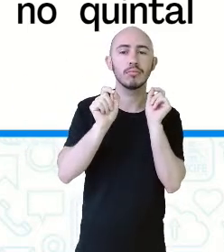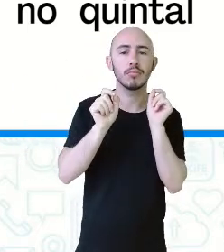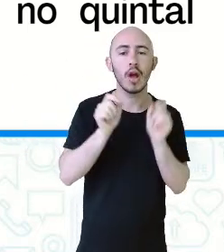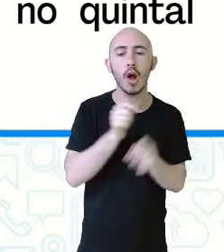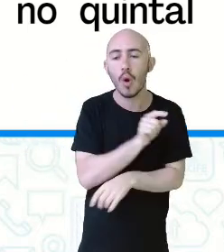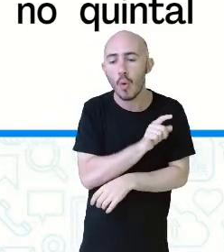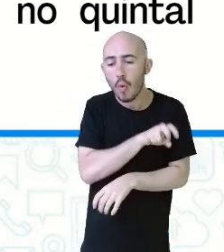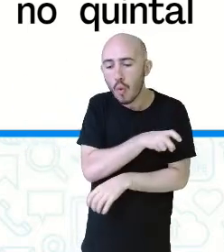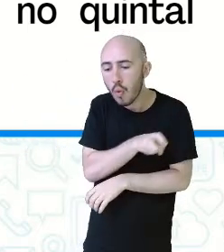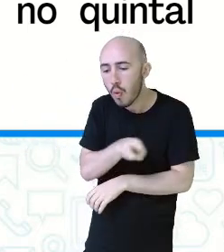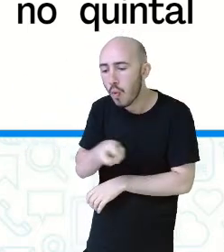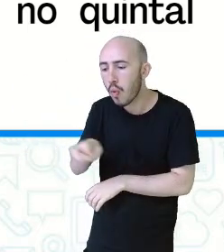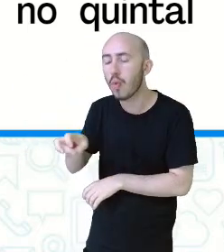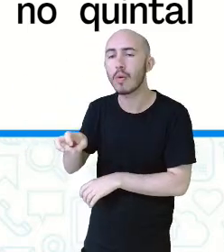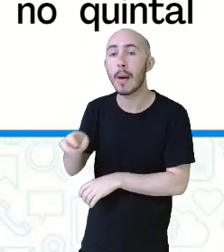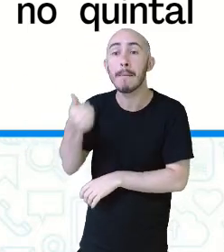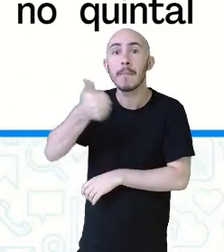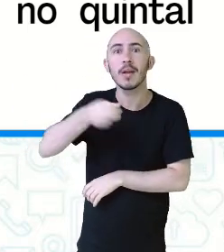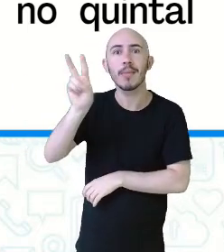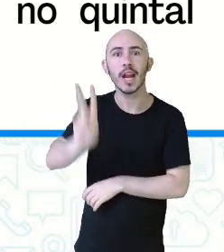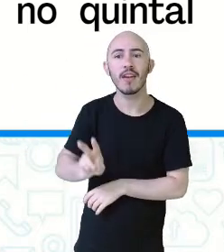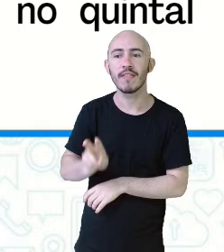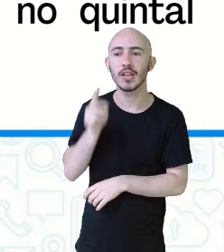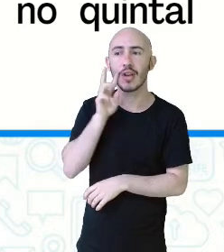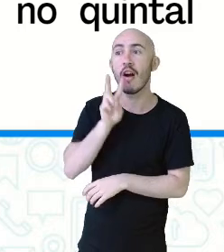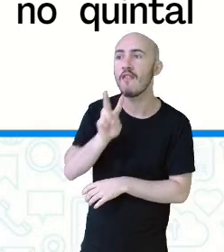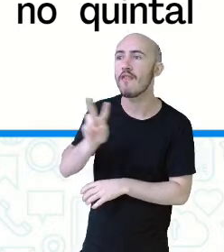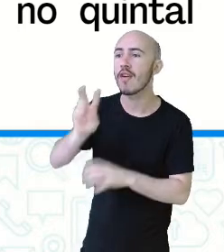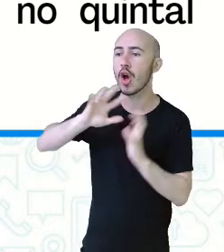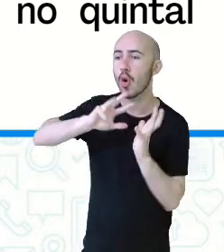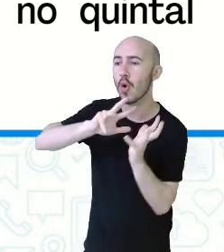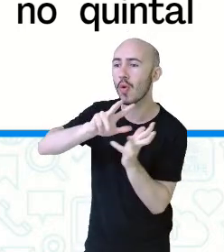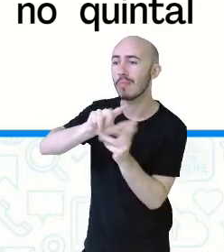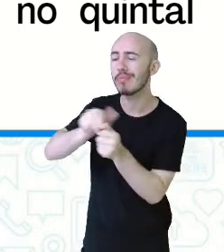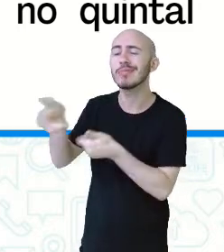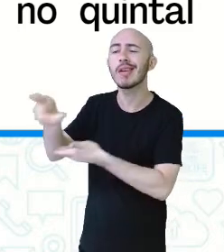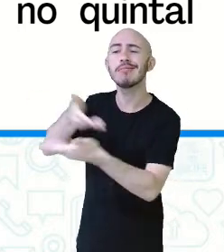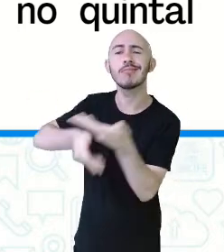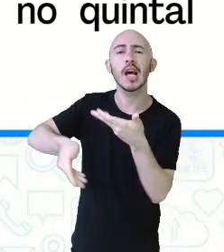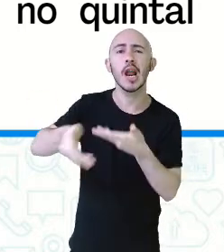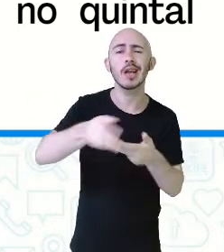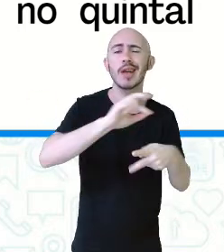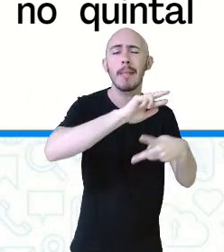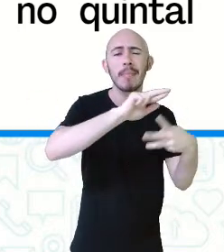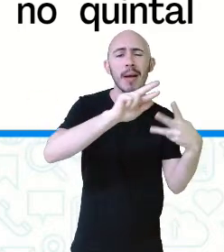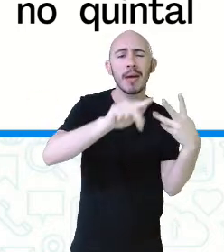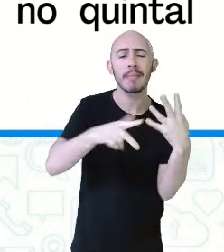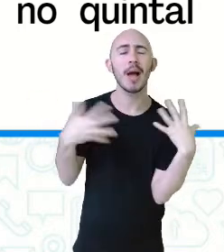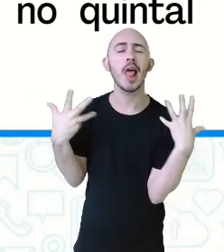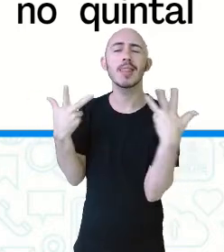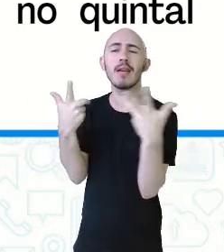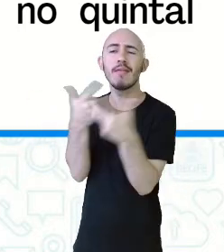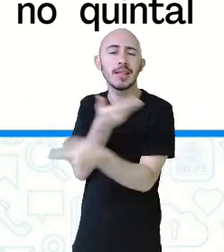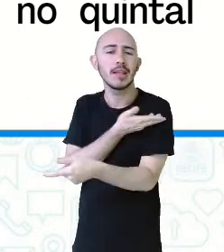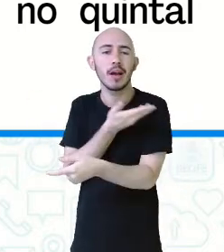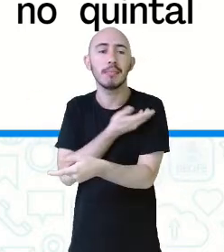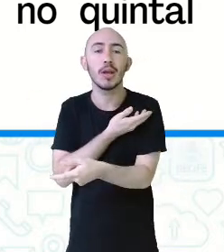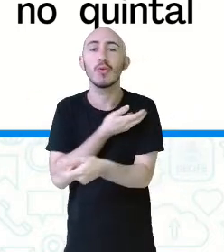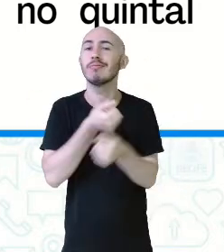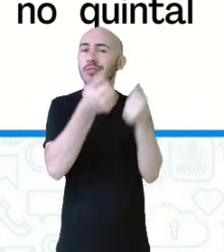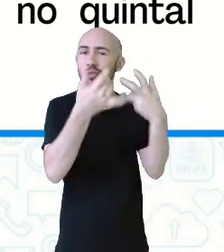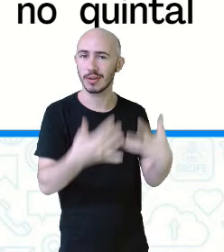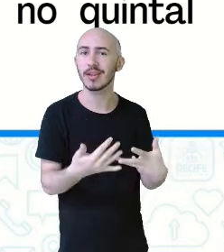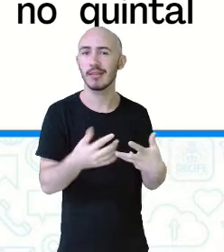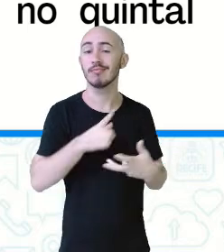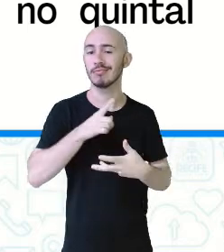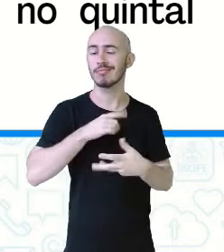vez. Queria conhecer o mundo e travar relações com tanta coisa bonita de que falavam seus amigos.